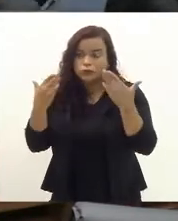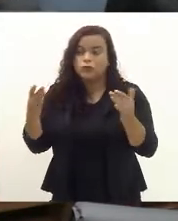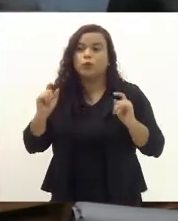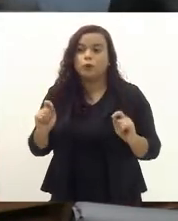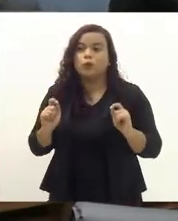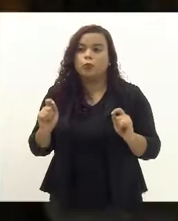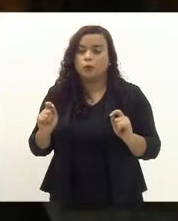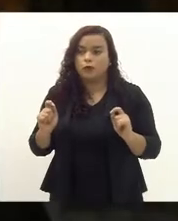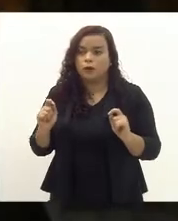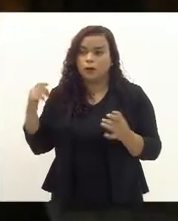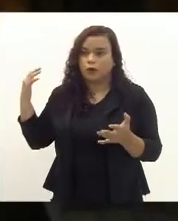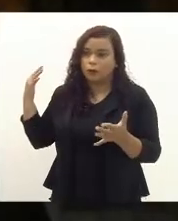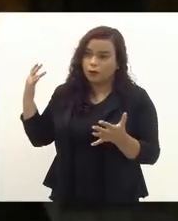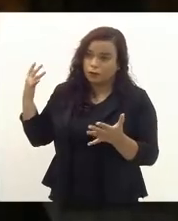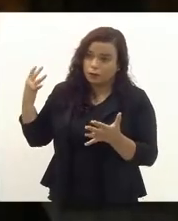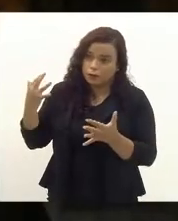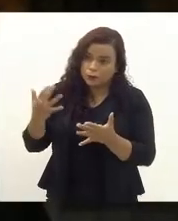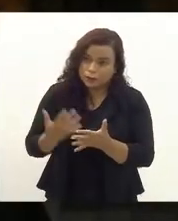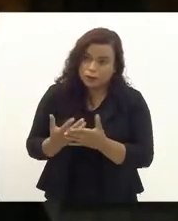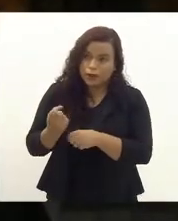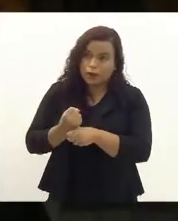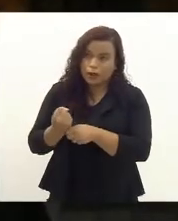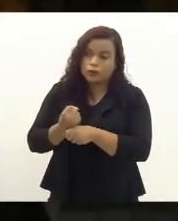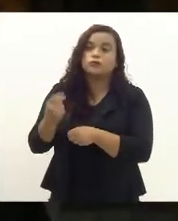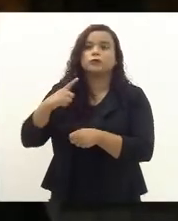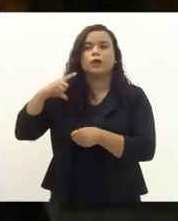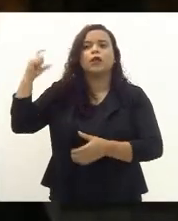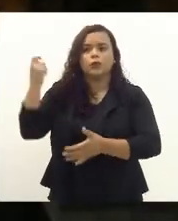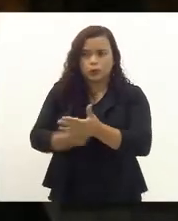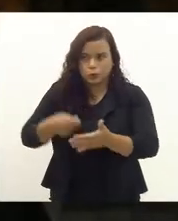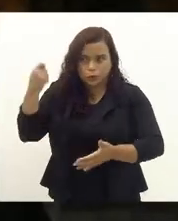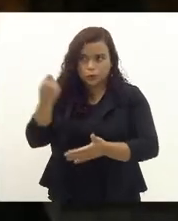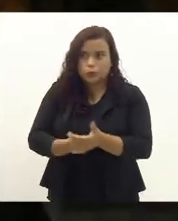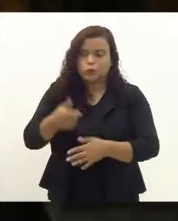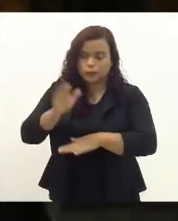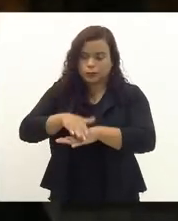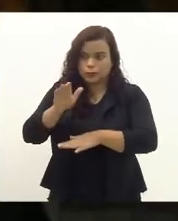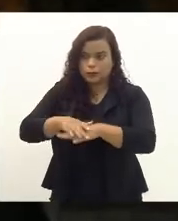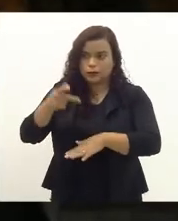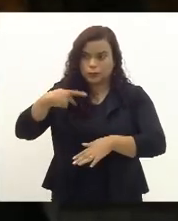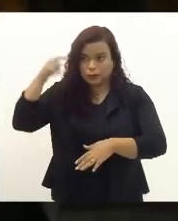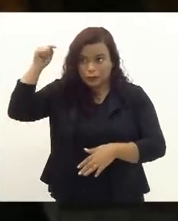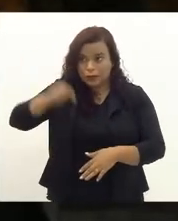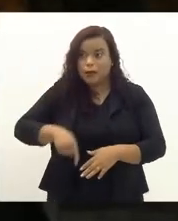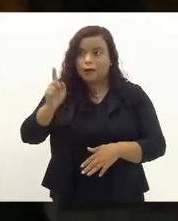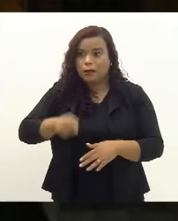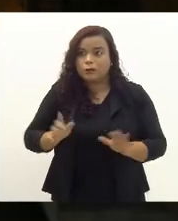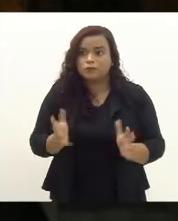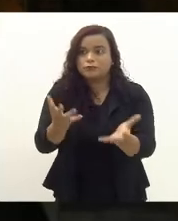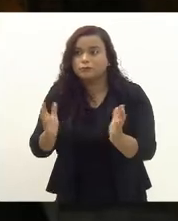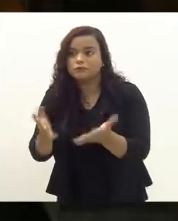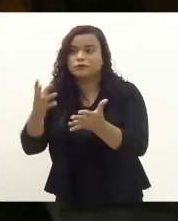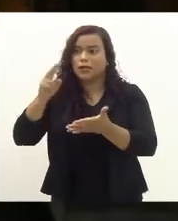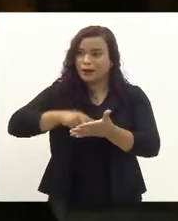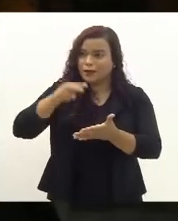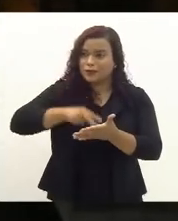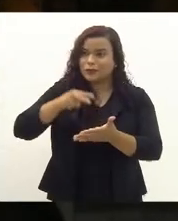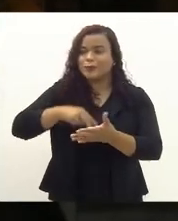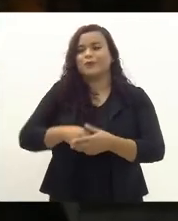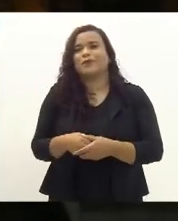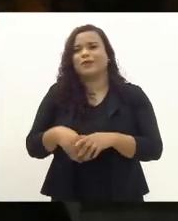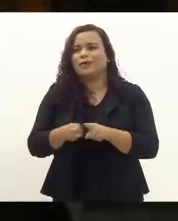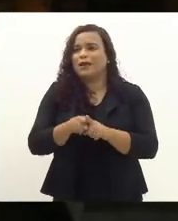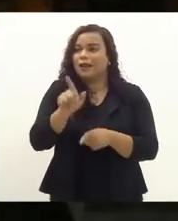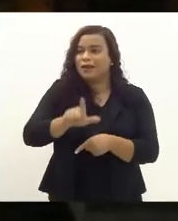que nos últimos anos uma das lutas que têm travado nessa casa é pelo estímulo à leitura pelo